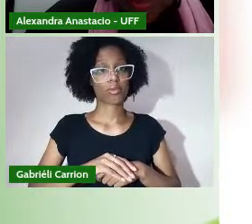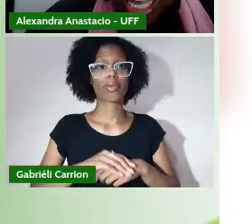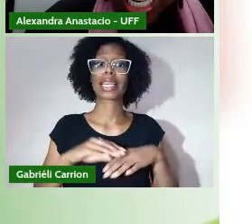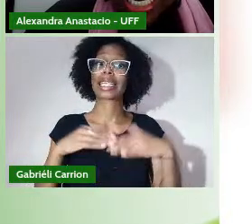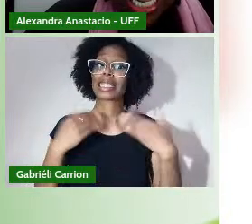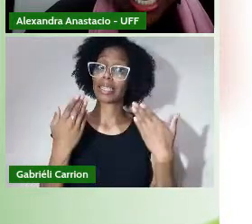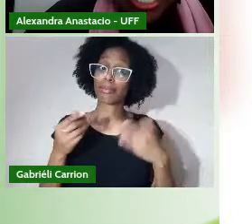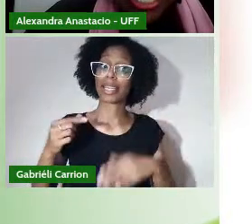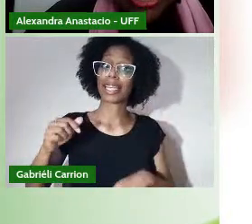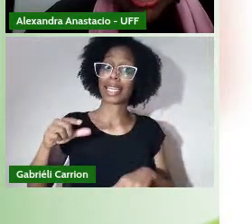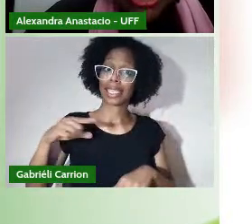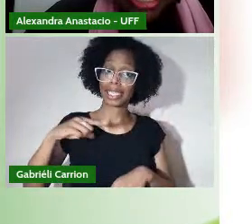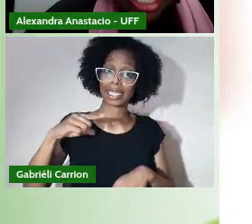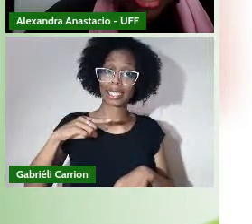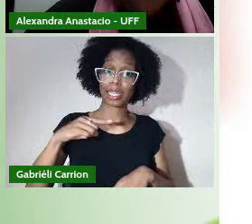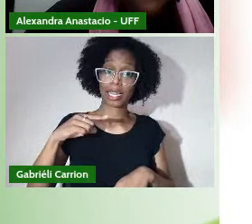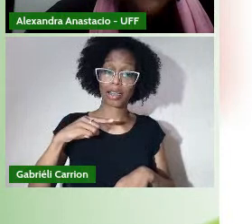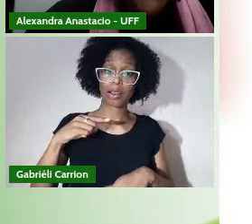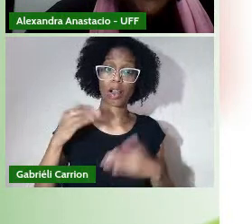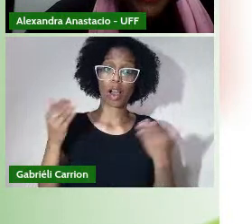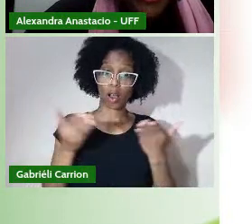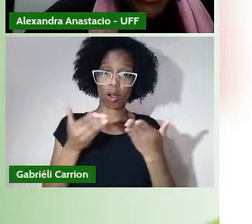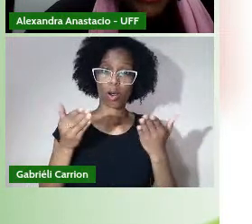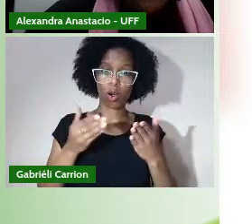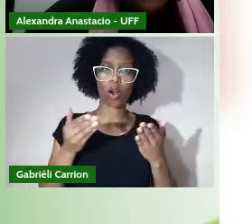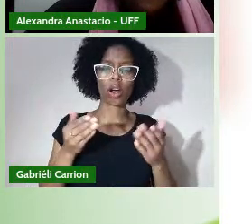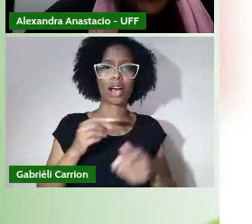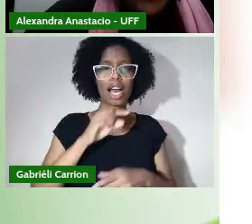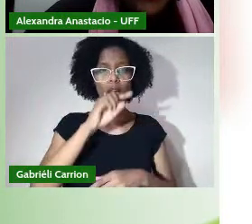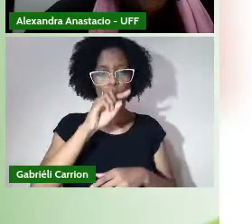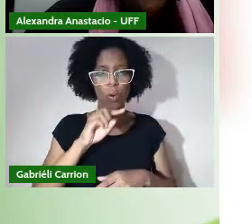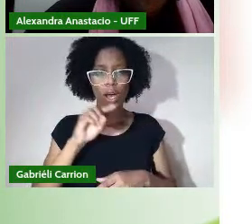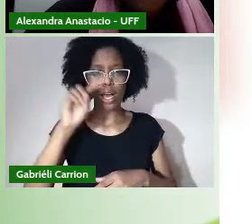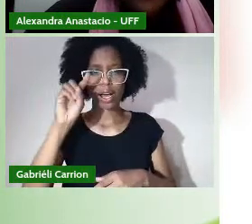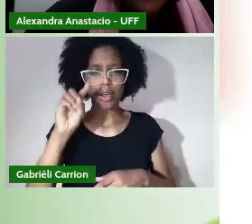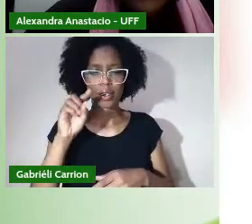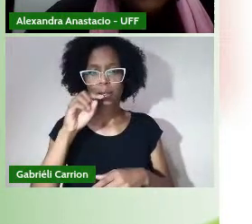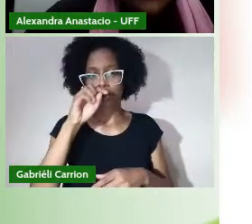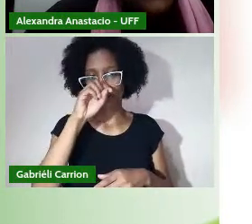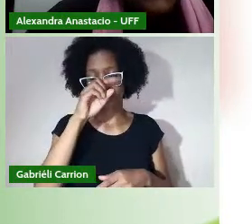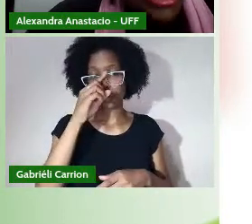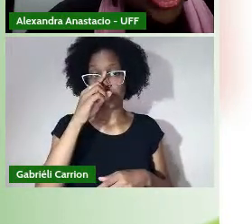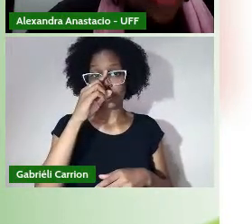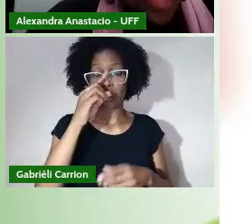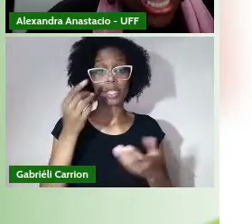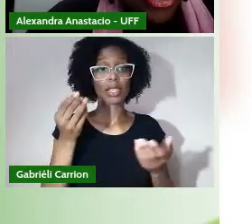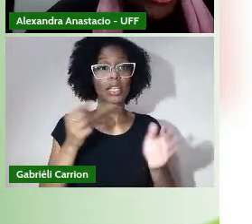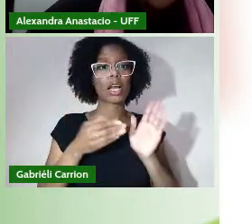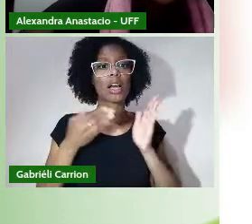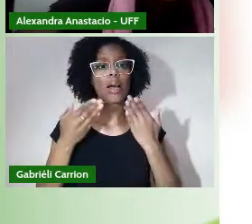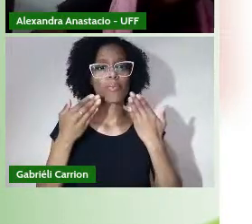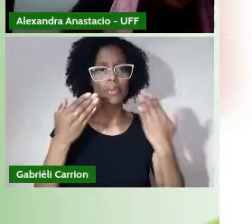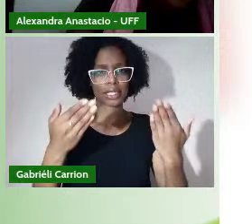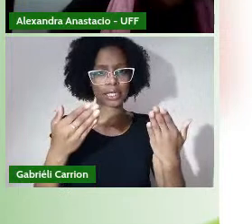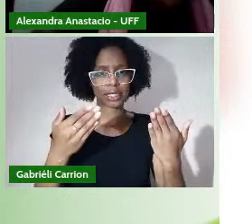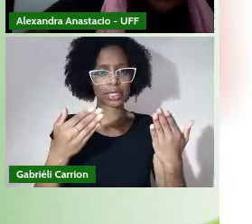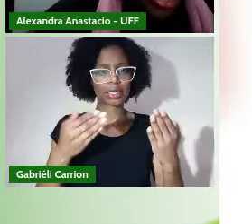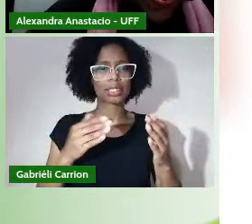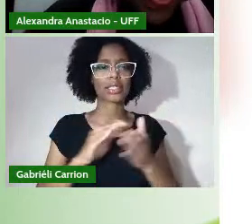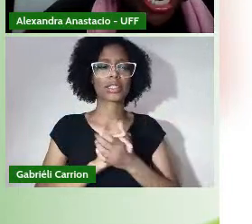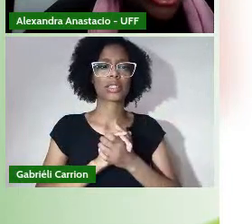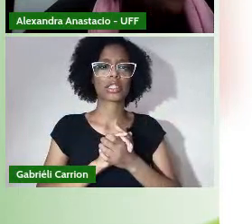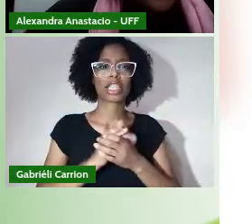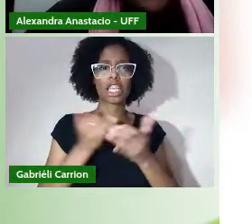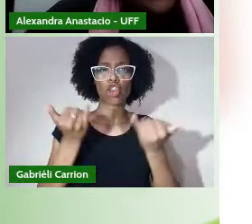Existe também, nesse gráfico, uma forma de apresentar essa taxa média de retenção da